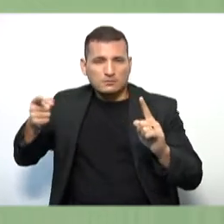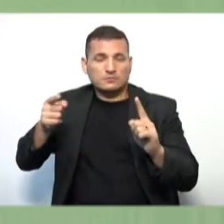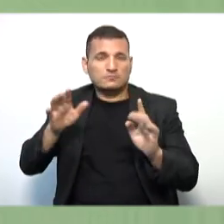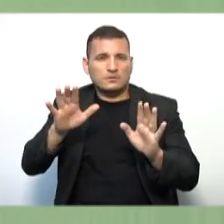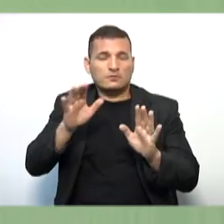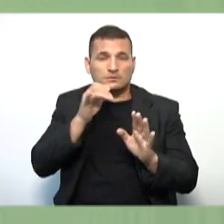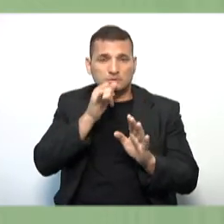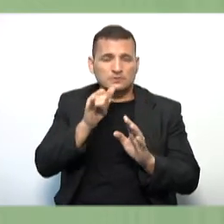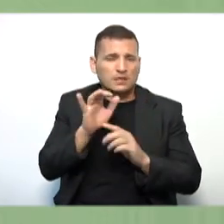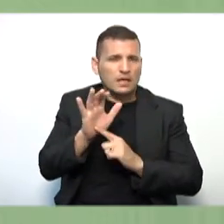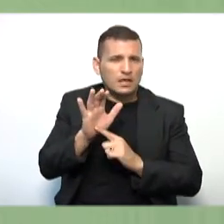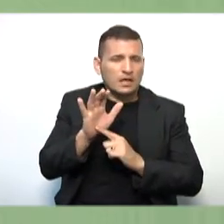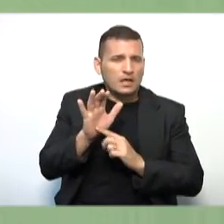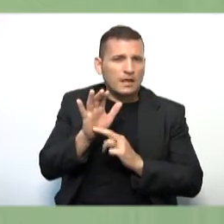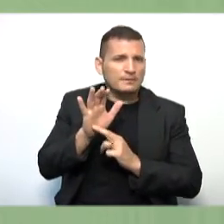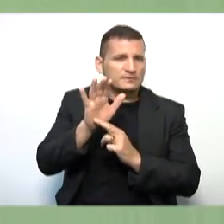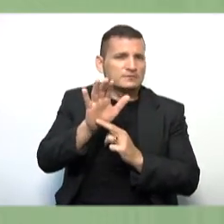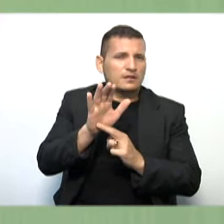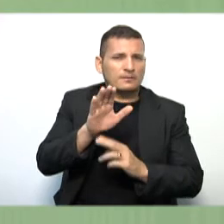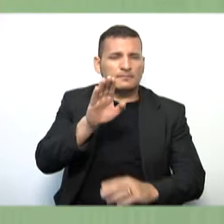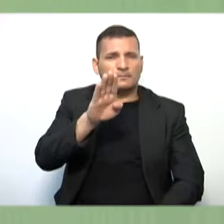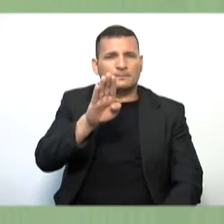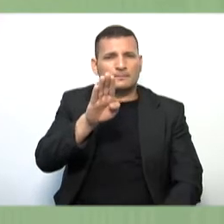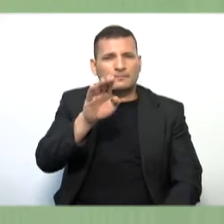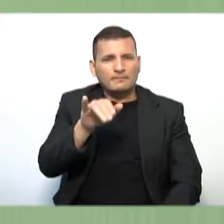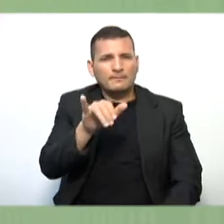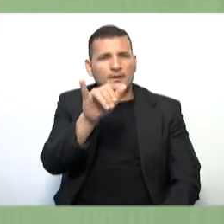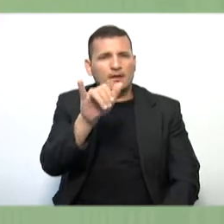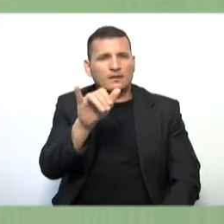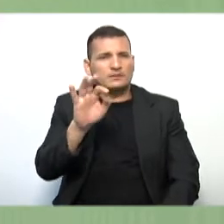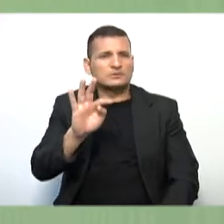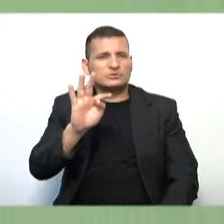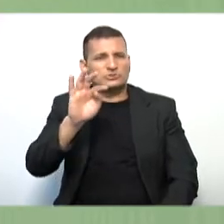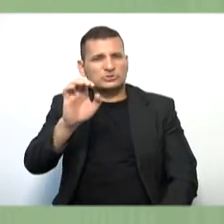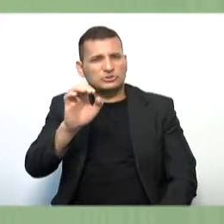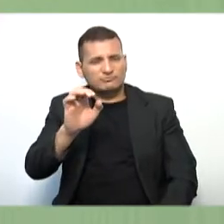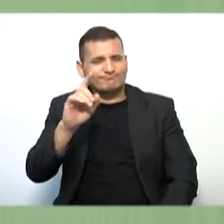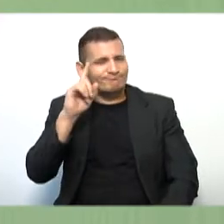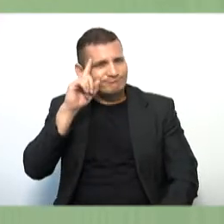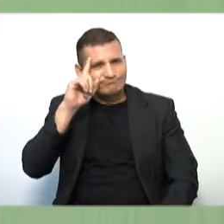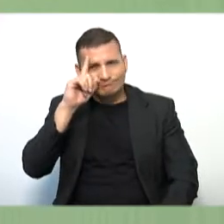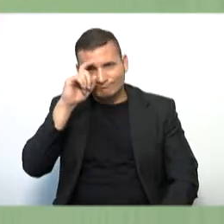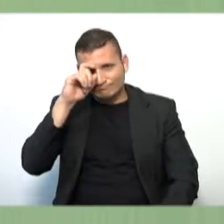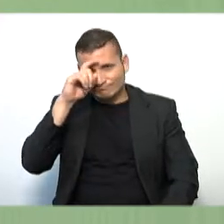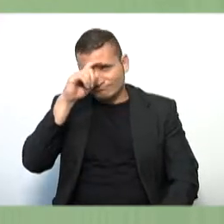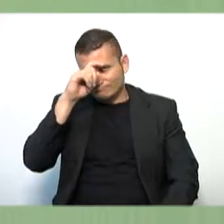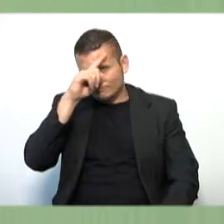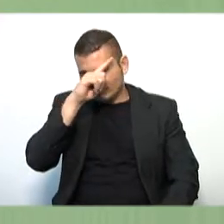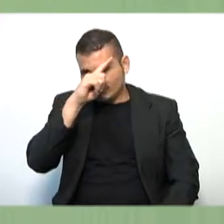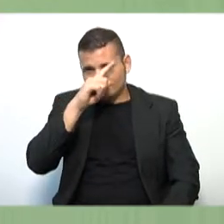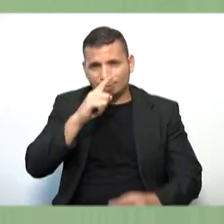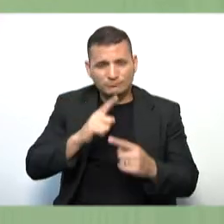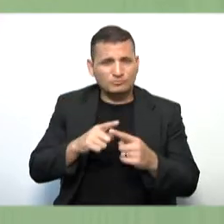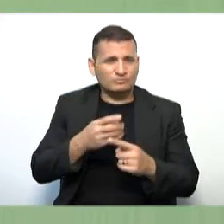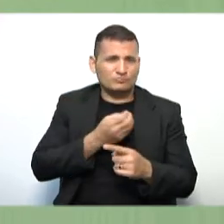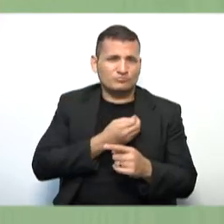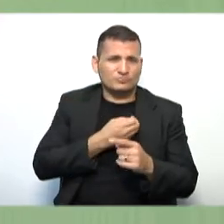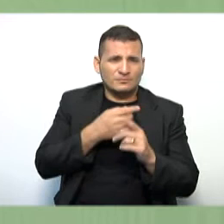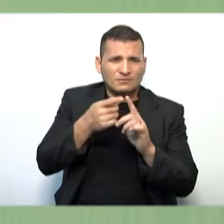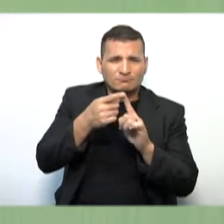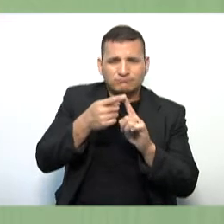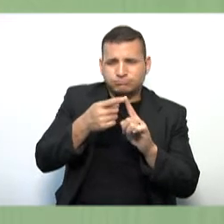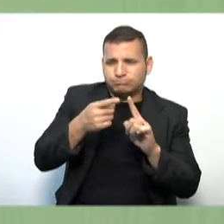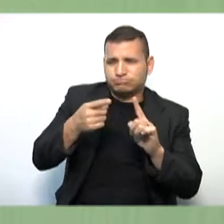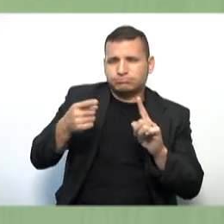fosse representar em byte, seria muito, vamos dizer assim, complicado de se trabalhar. É um número muito grande, né,